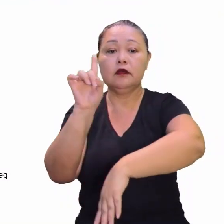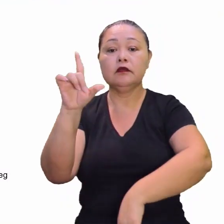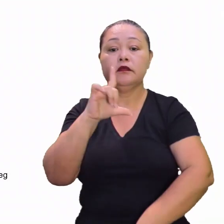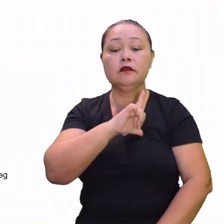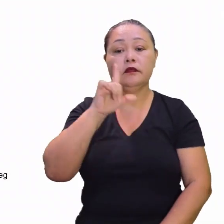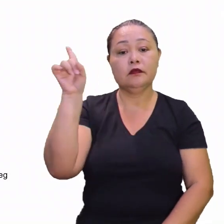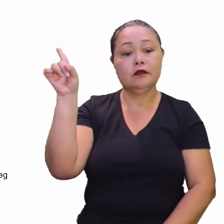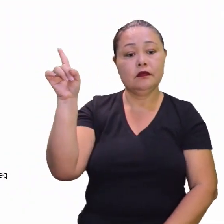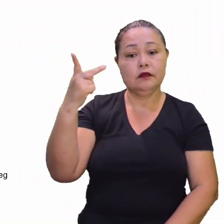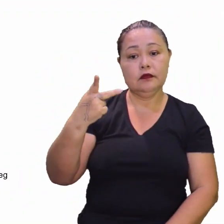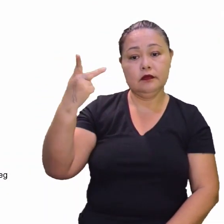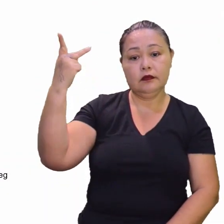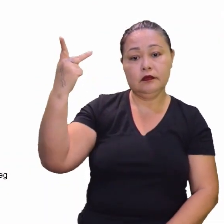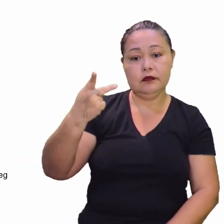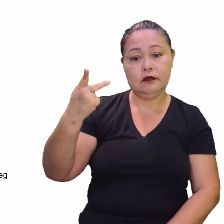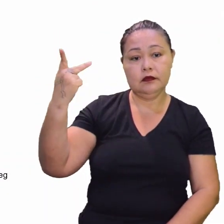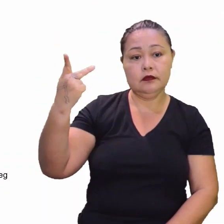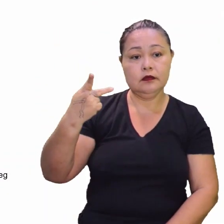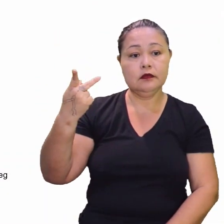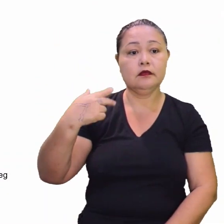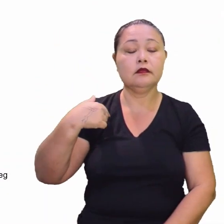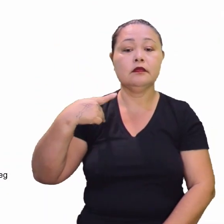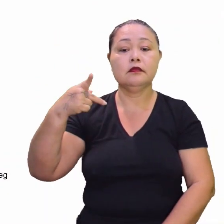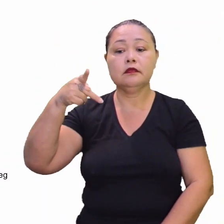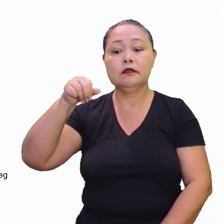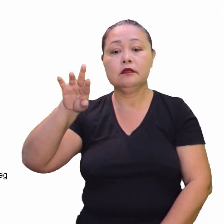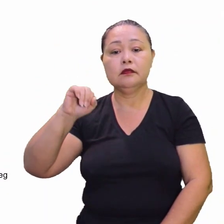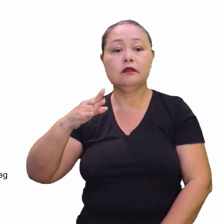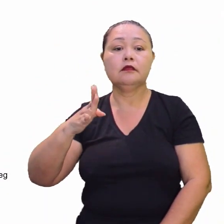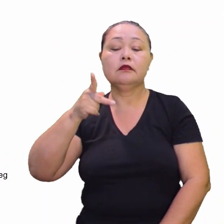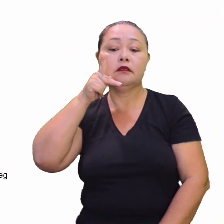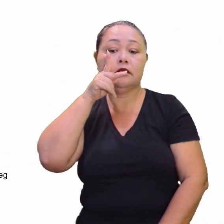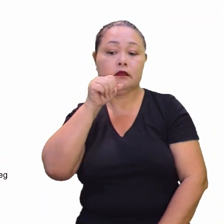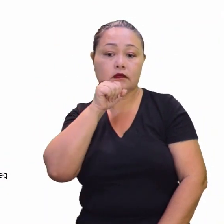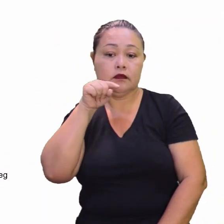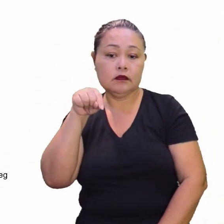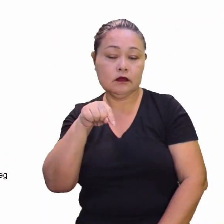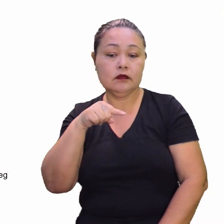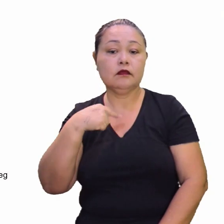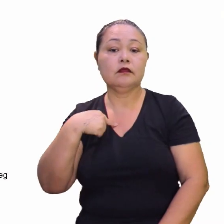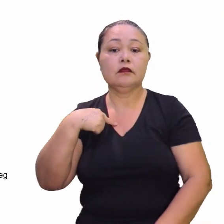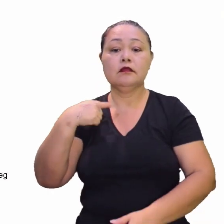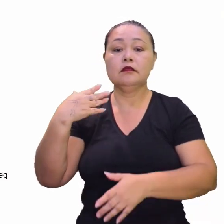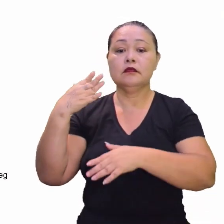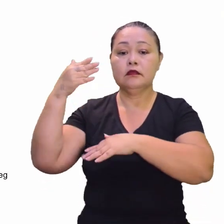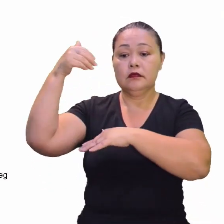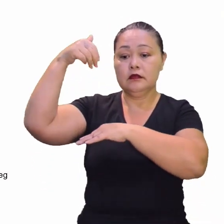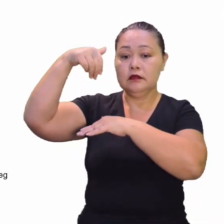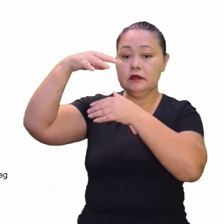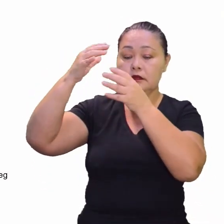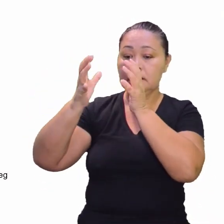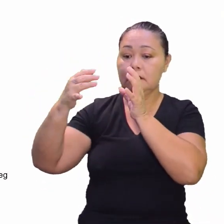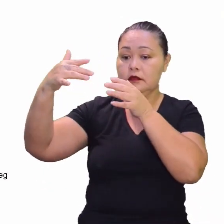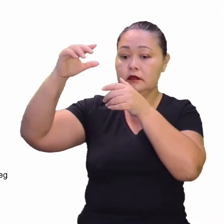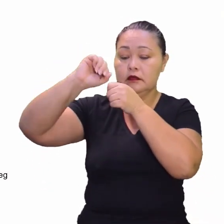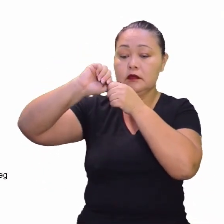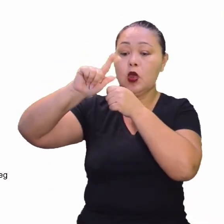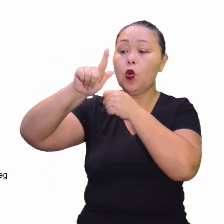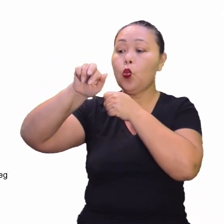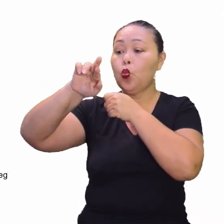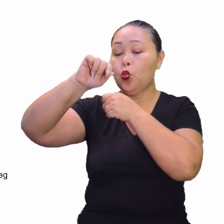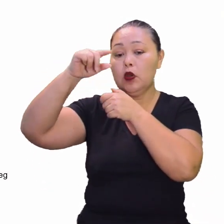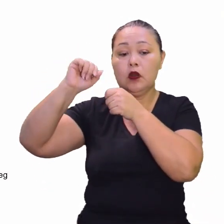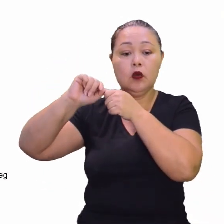Então, nós temos aí, ó, fotos da cidade de Porto Velho, né? Que a gente estava falando para você. Porto Graneleiro, né? Graneleiro, né? E temos